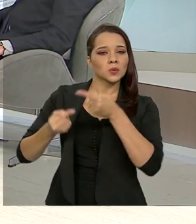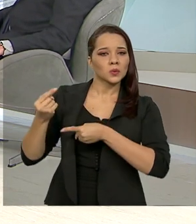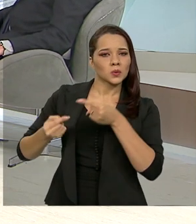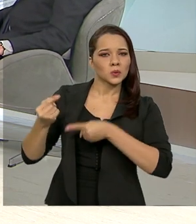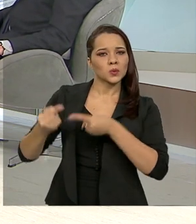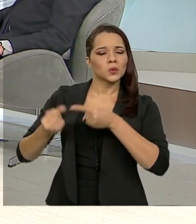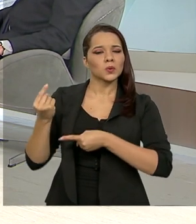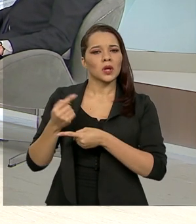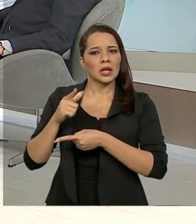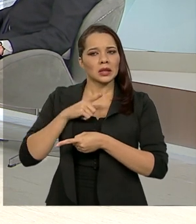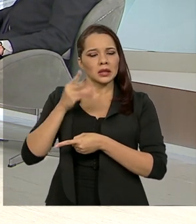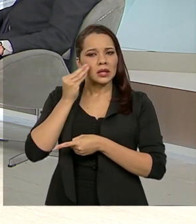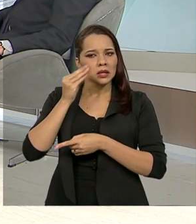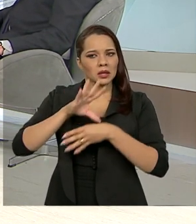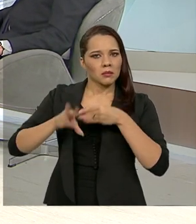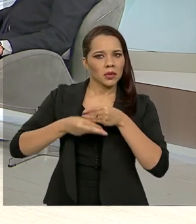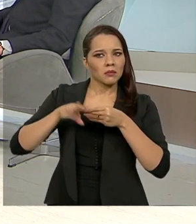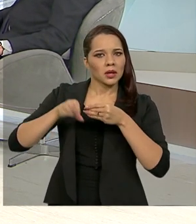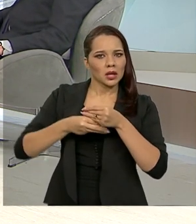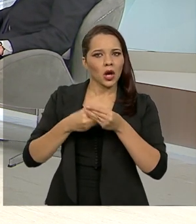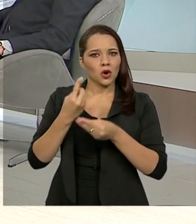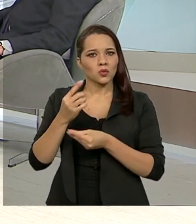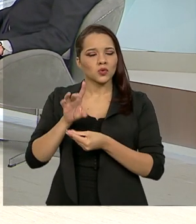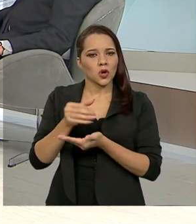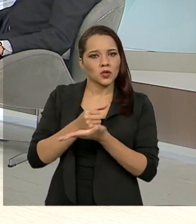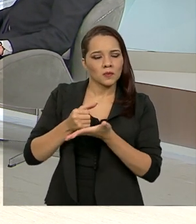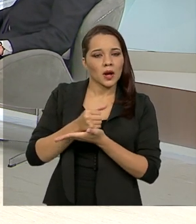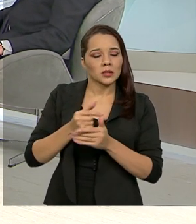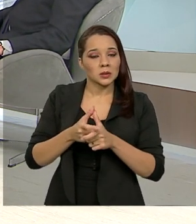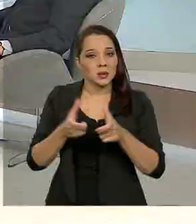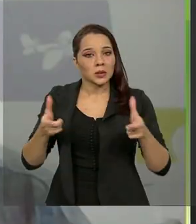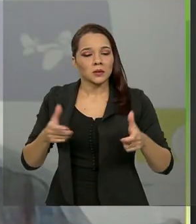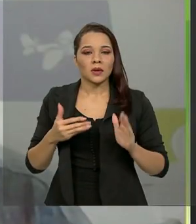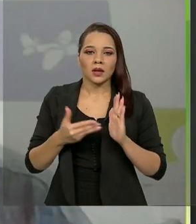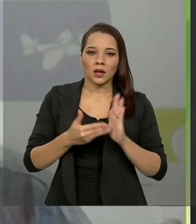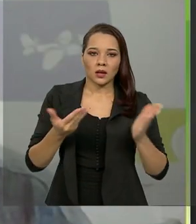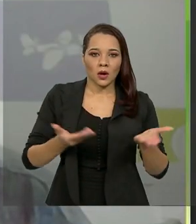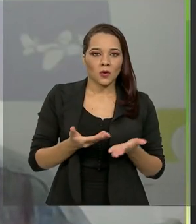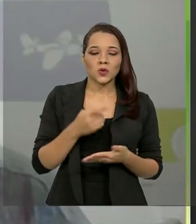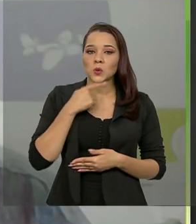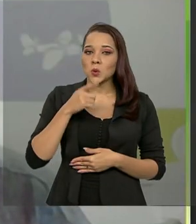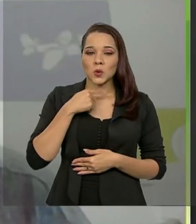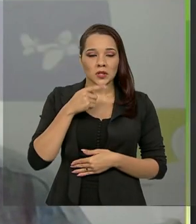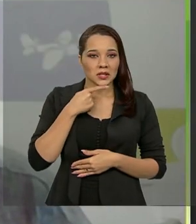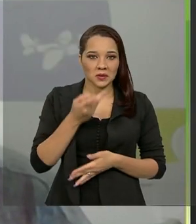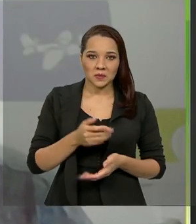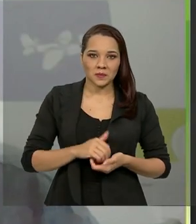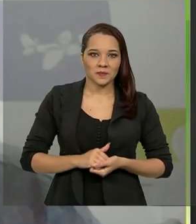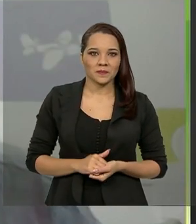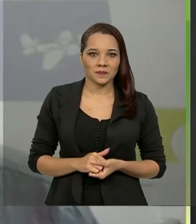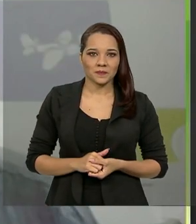tentando implementar um IVA único e de base ampla, e até hoje não conseguimos.